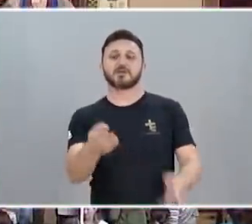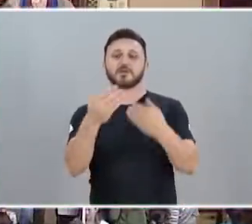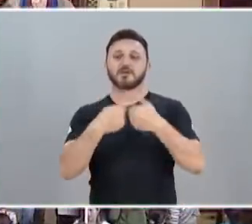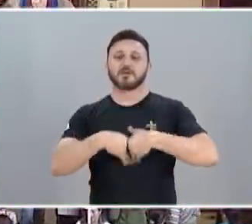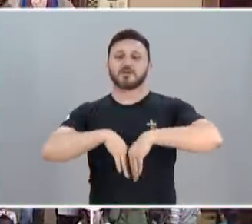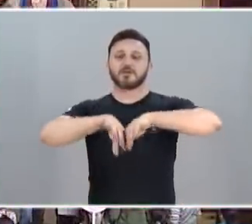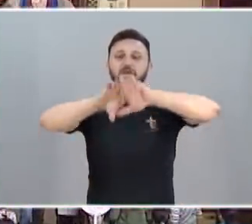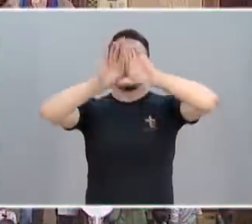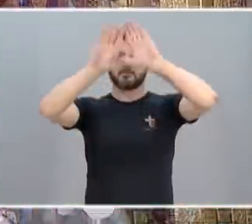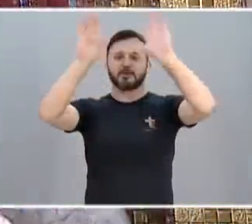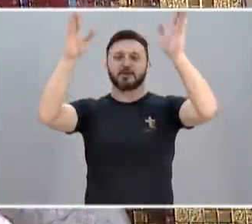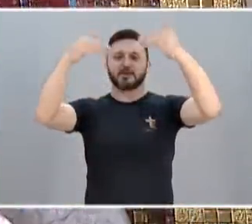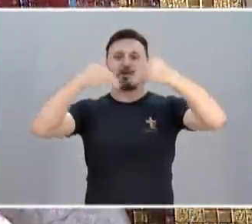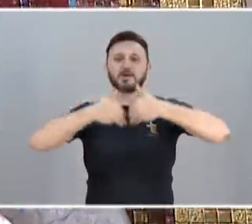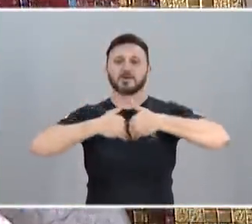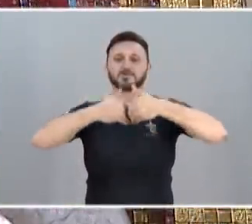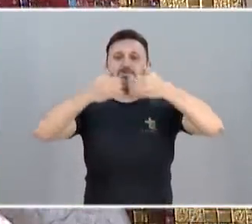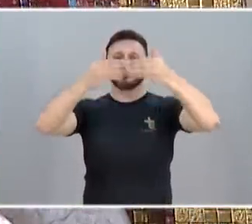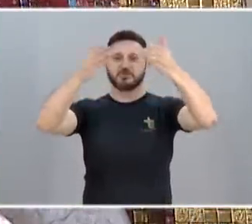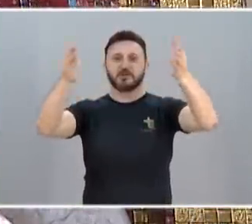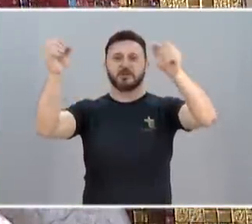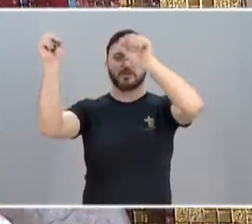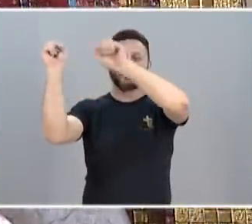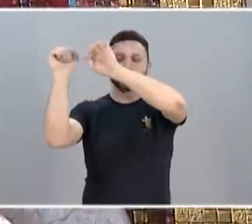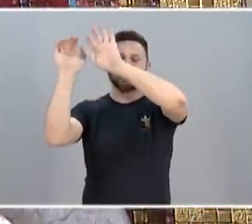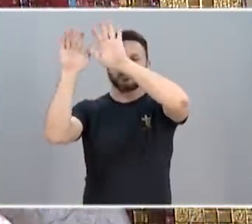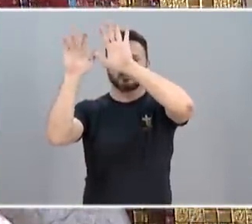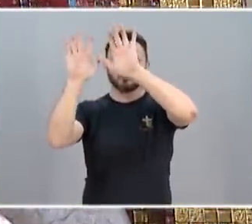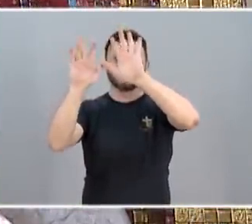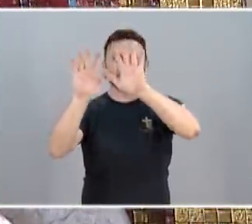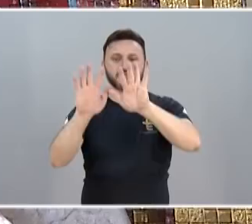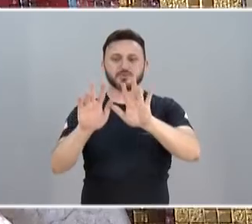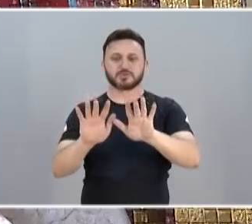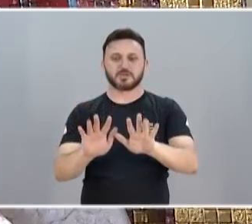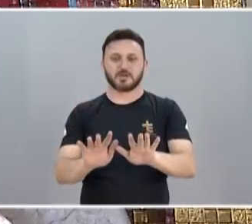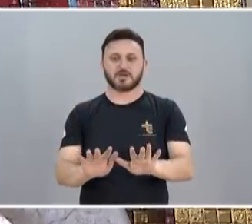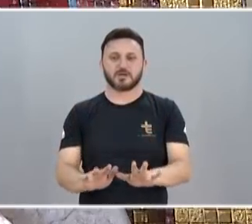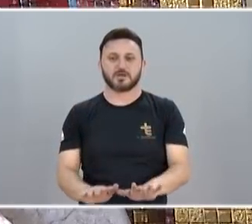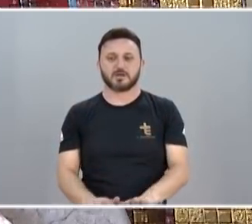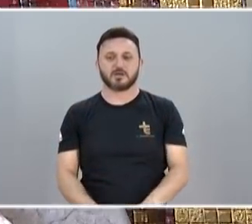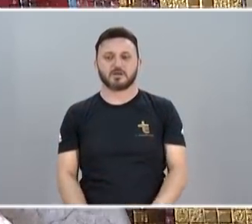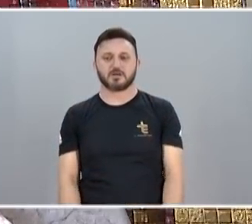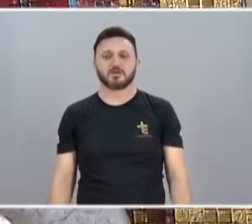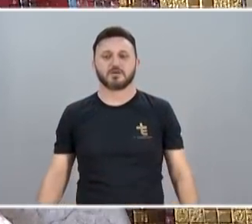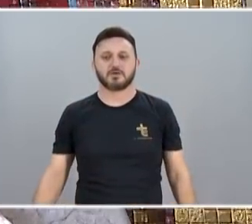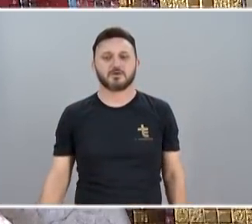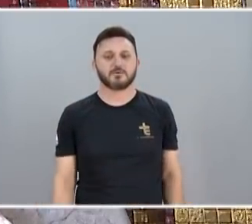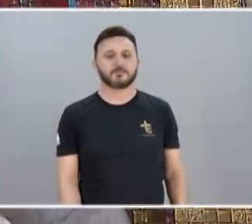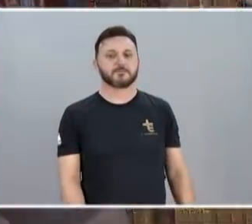retornarás e abrirás o reino do céu.